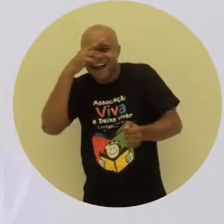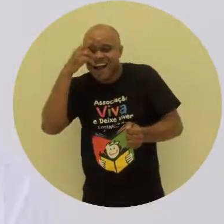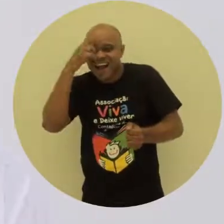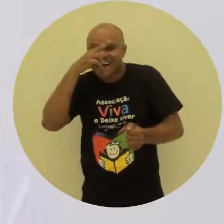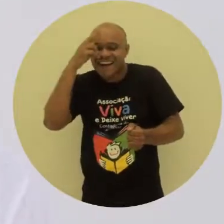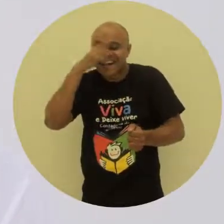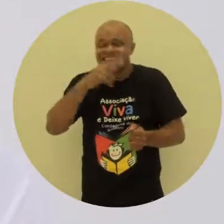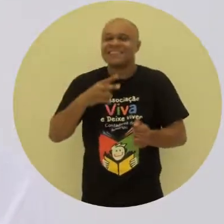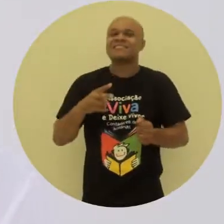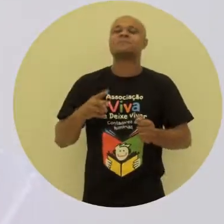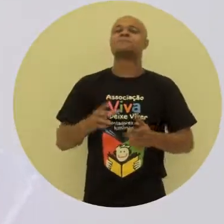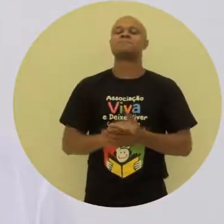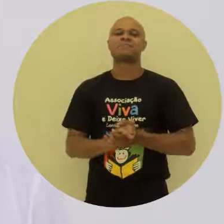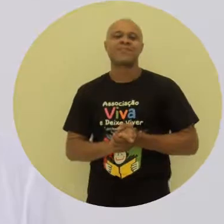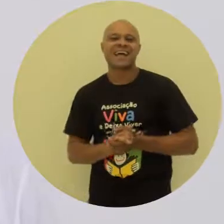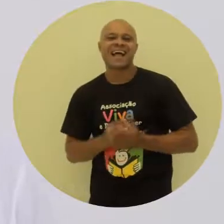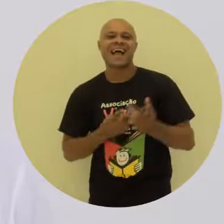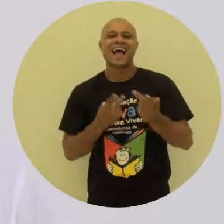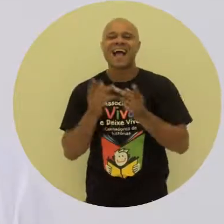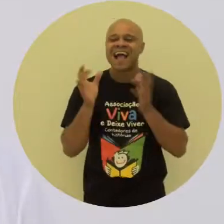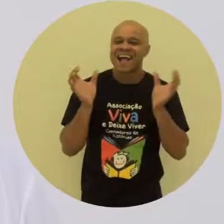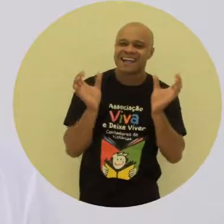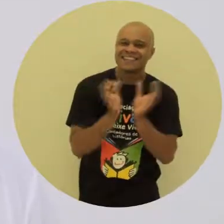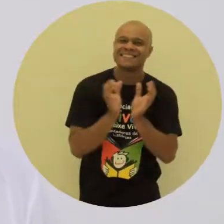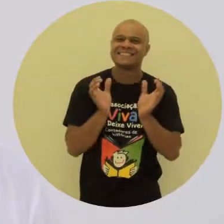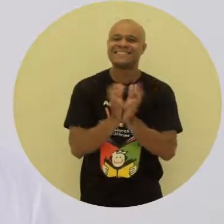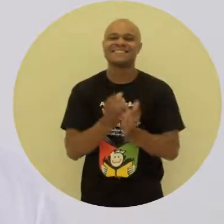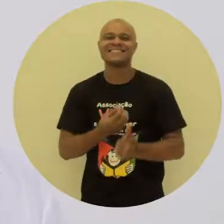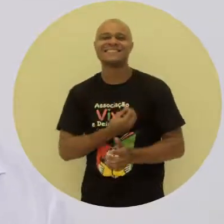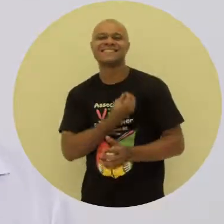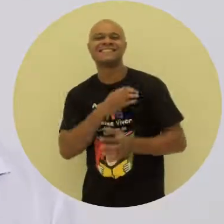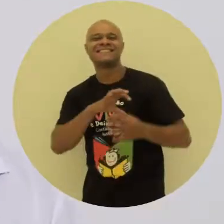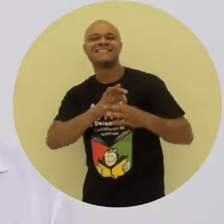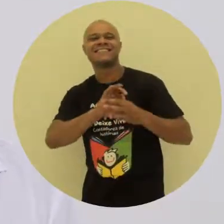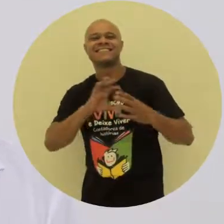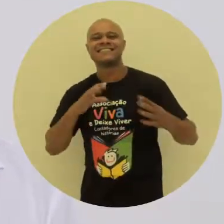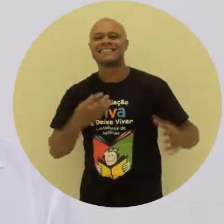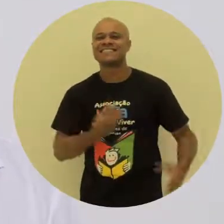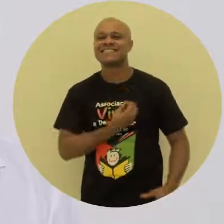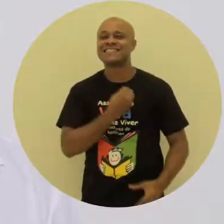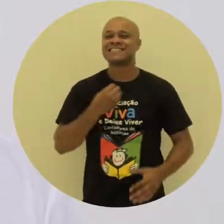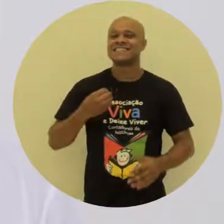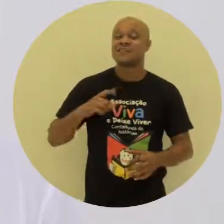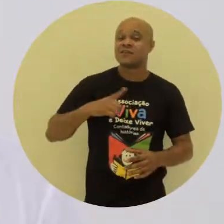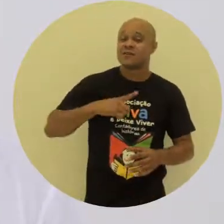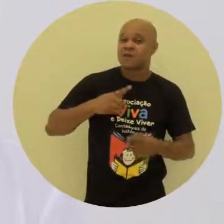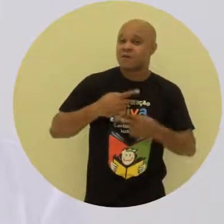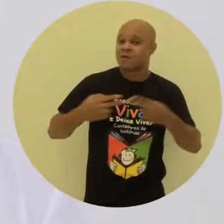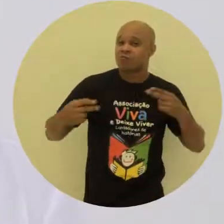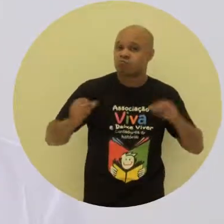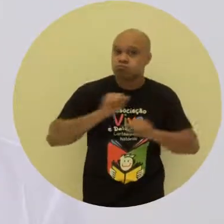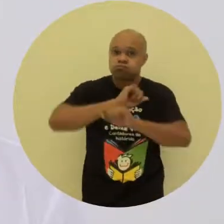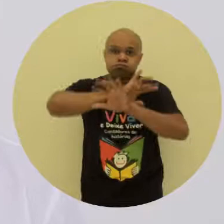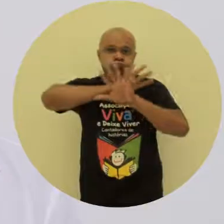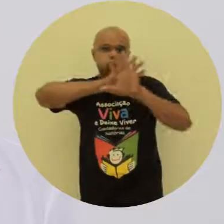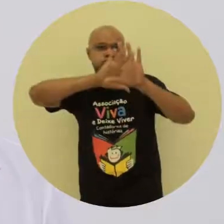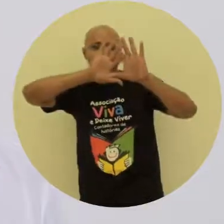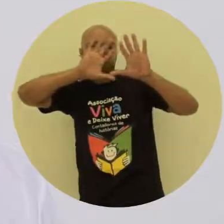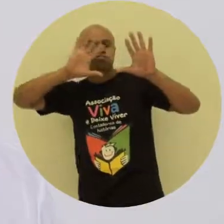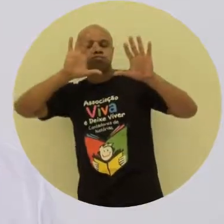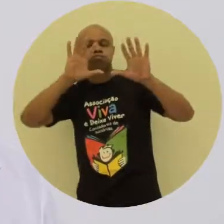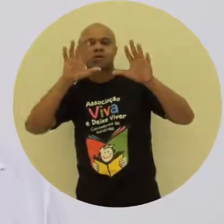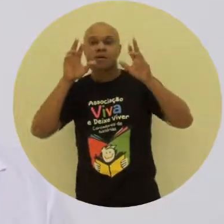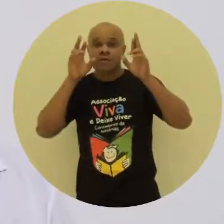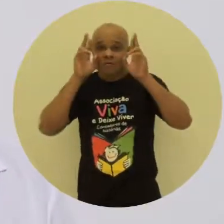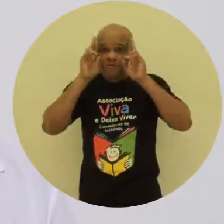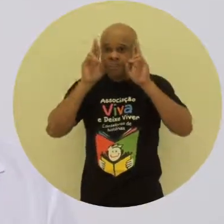a nossa base, o nosso eixo. A Associação Vive e Deixe Viver tem princípios muito claros. Trabalhamos em equipes integradas, com respeito